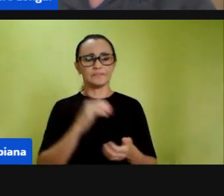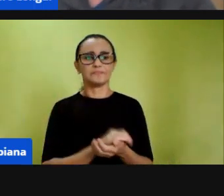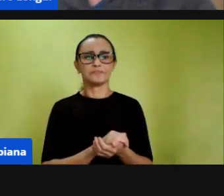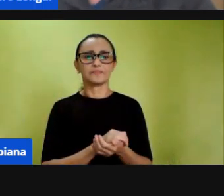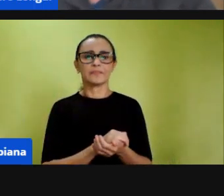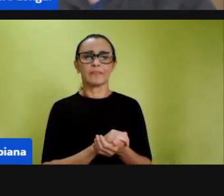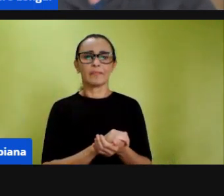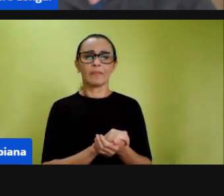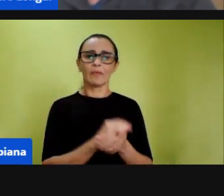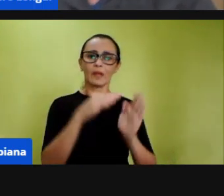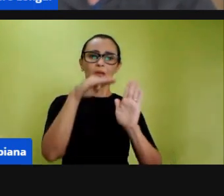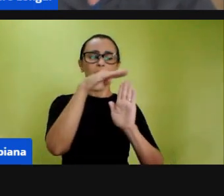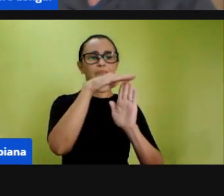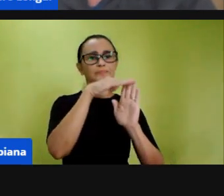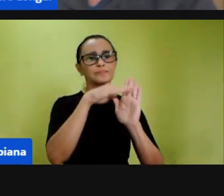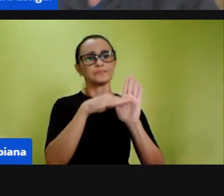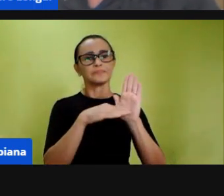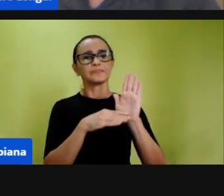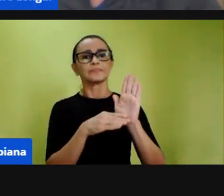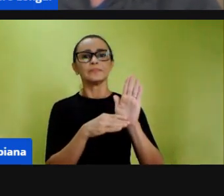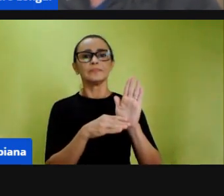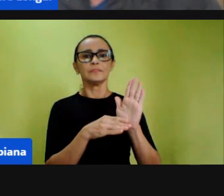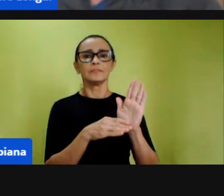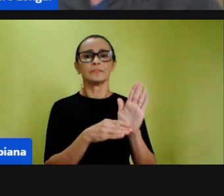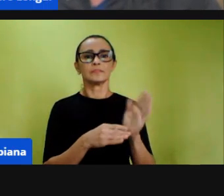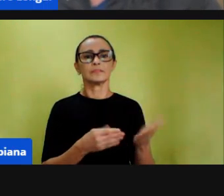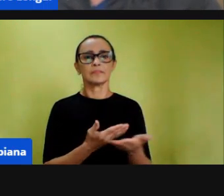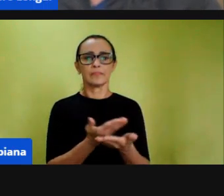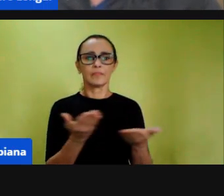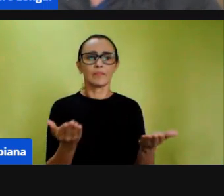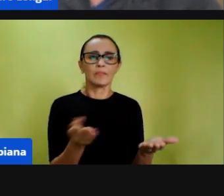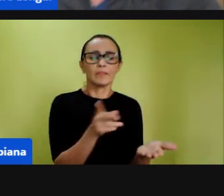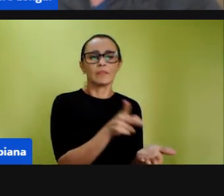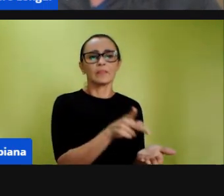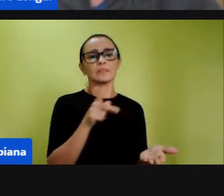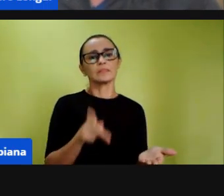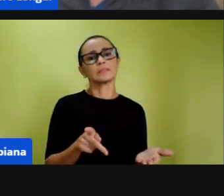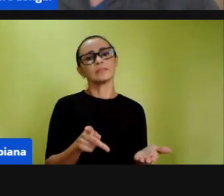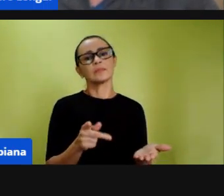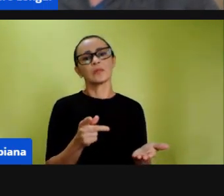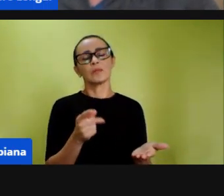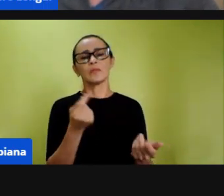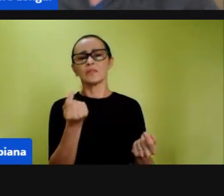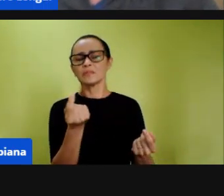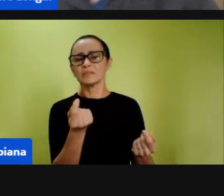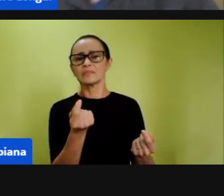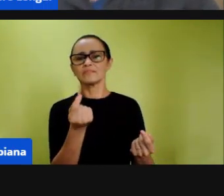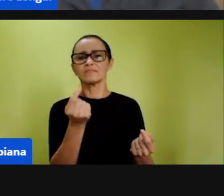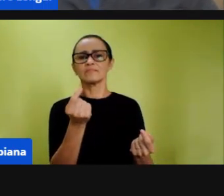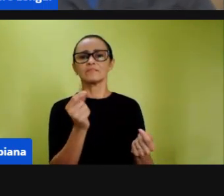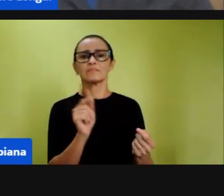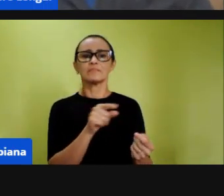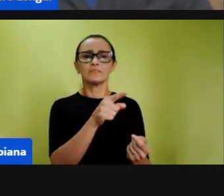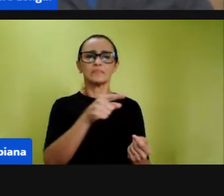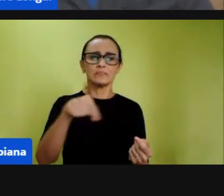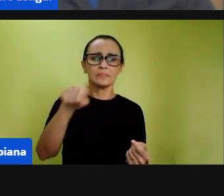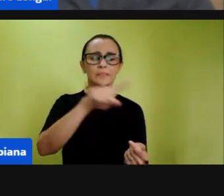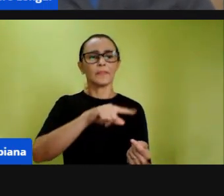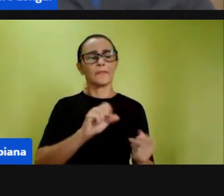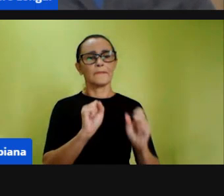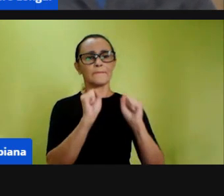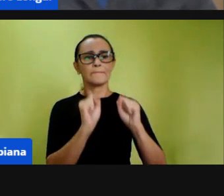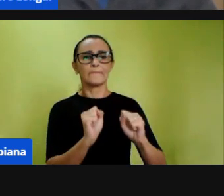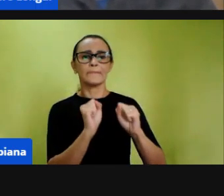considerações, professora, professor, o que cada um de vocês pode comentar sobre